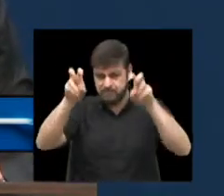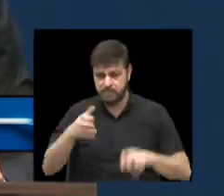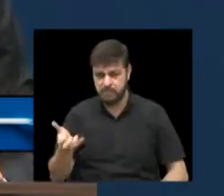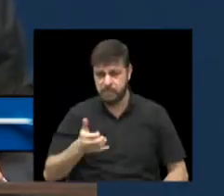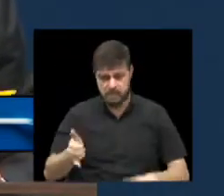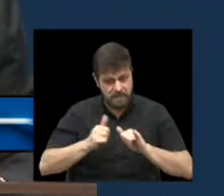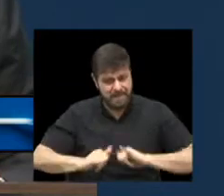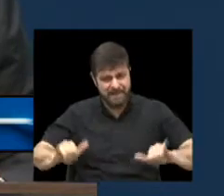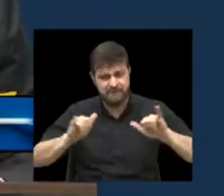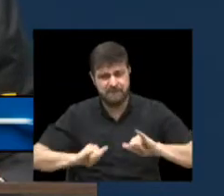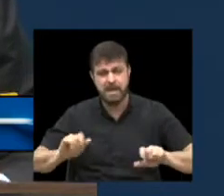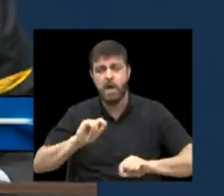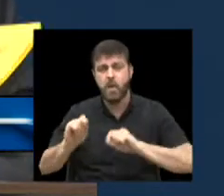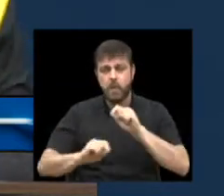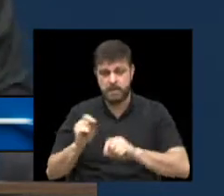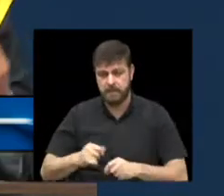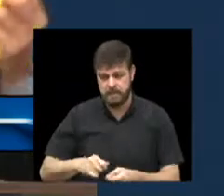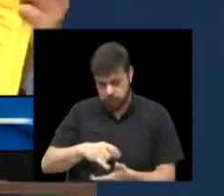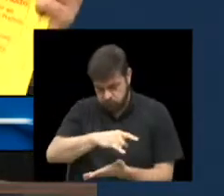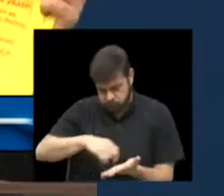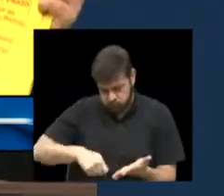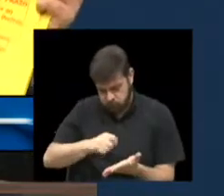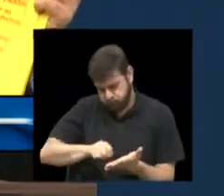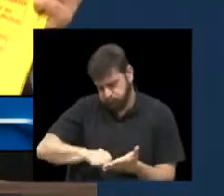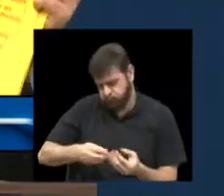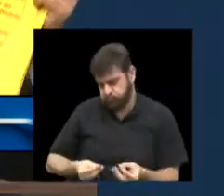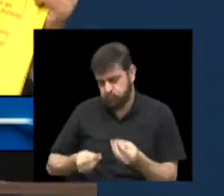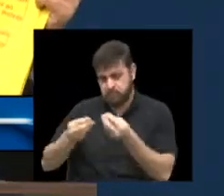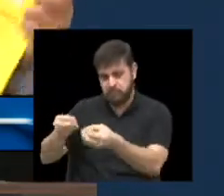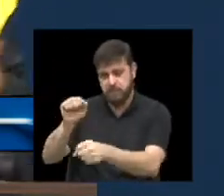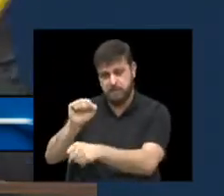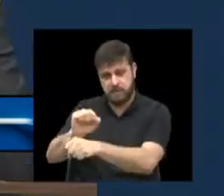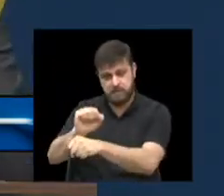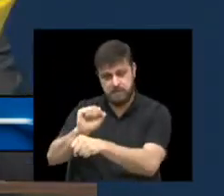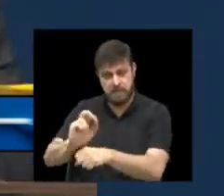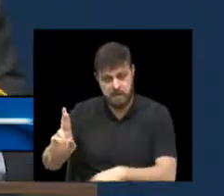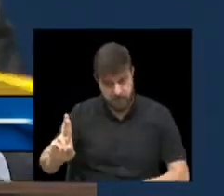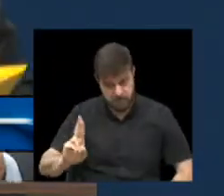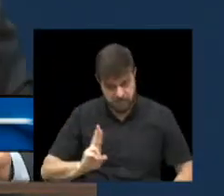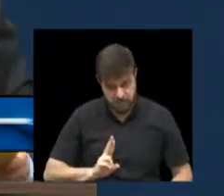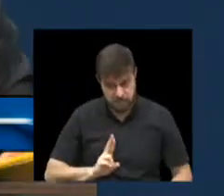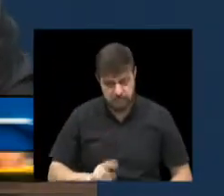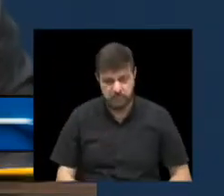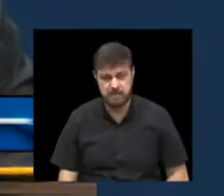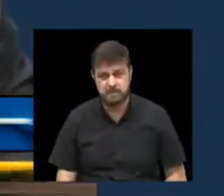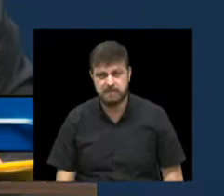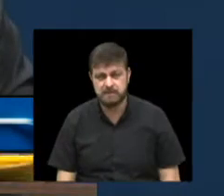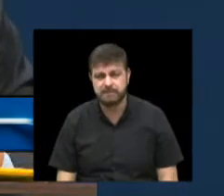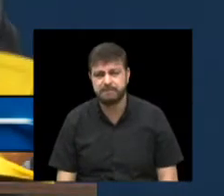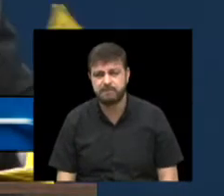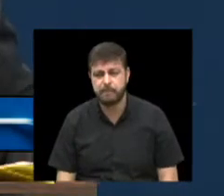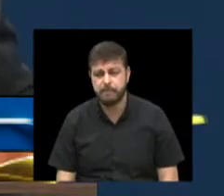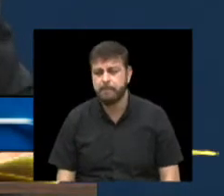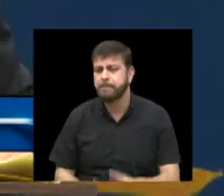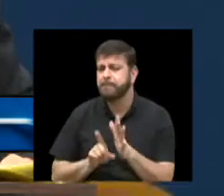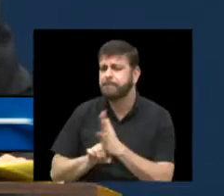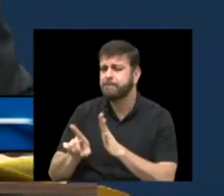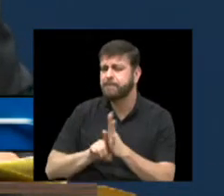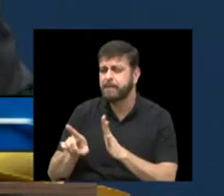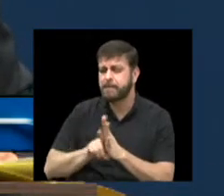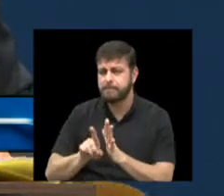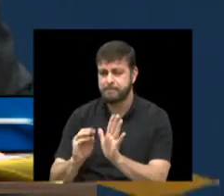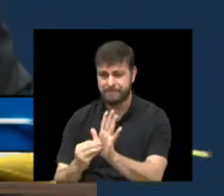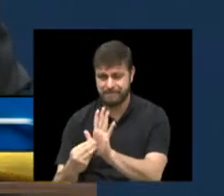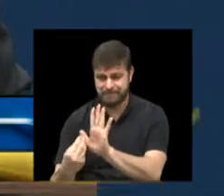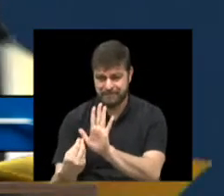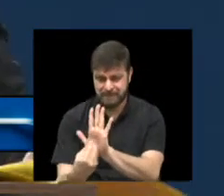tornar público a resposta que recebi a um requerimento de informação que realizei e que perguntava para a Sanasa,